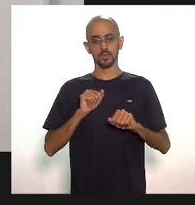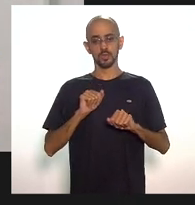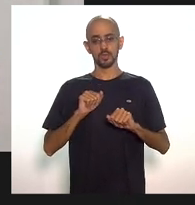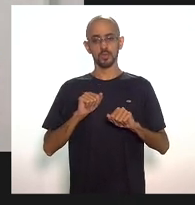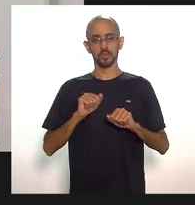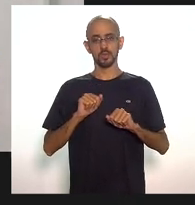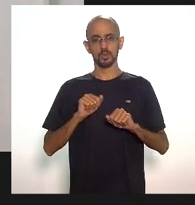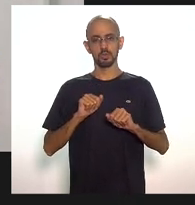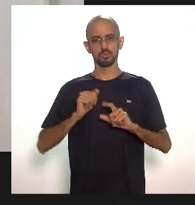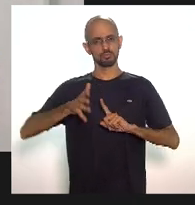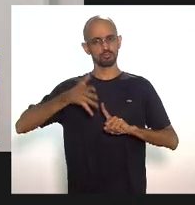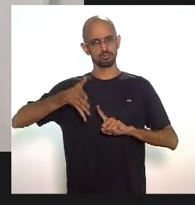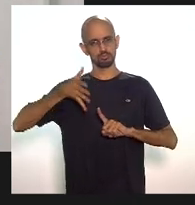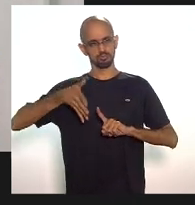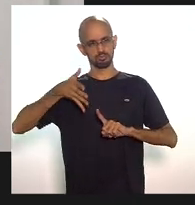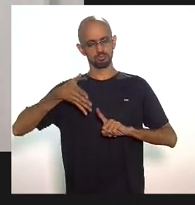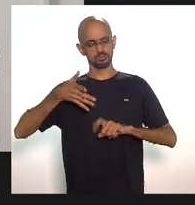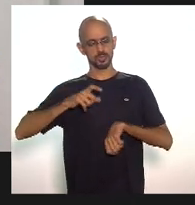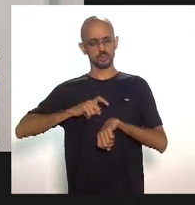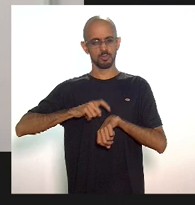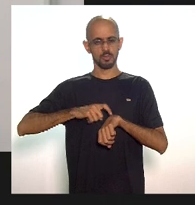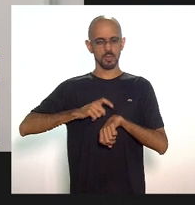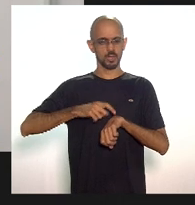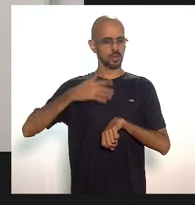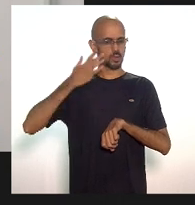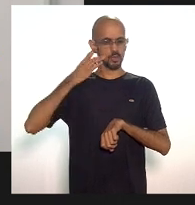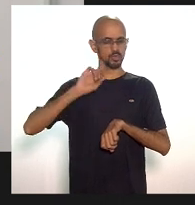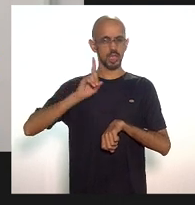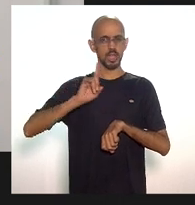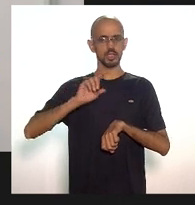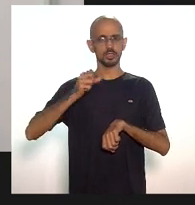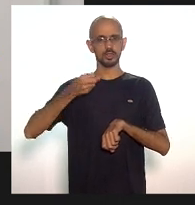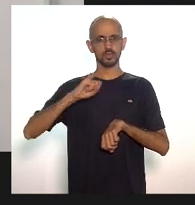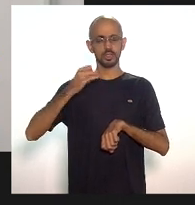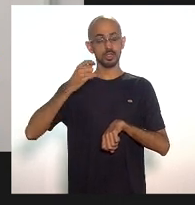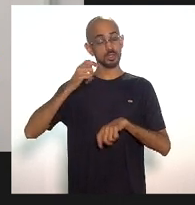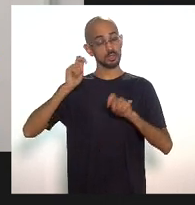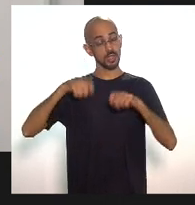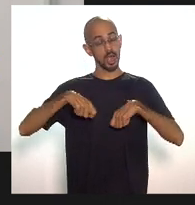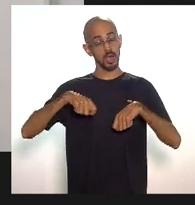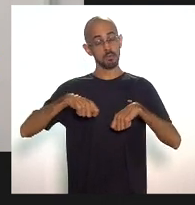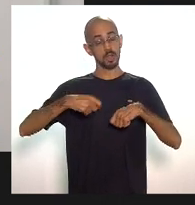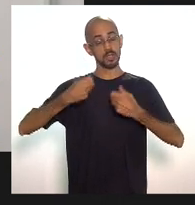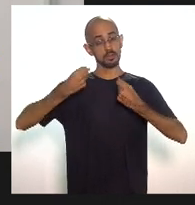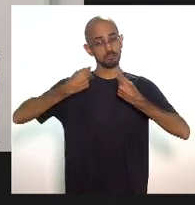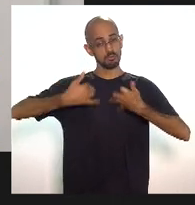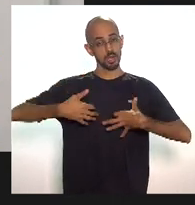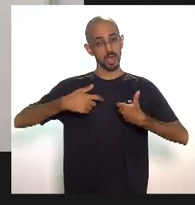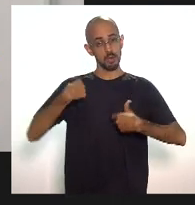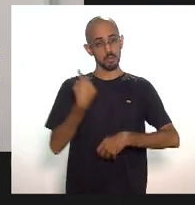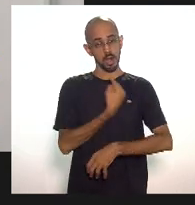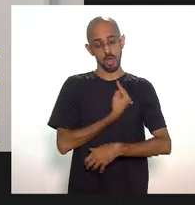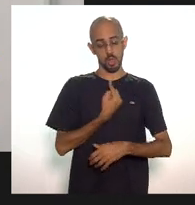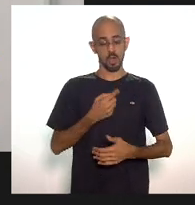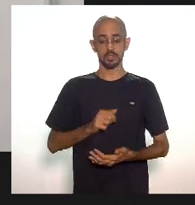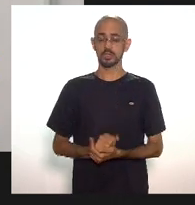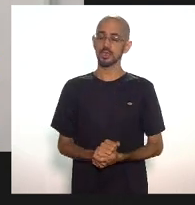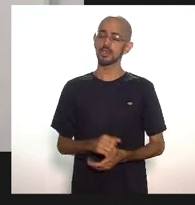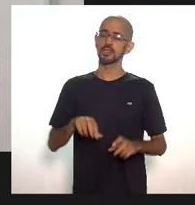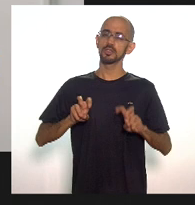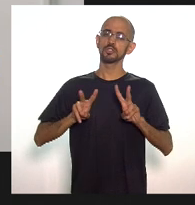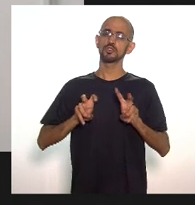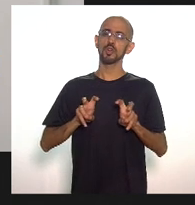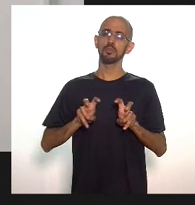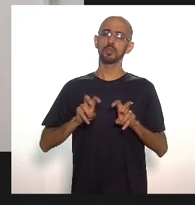não sei se vocês conseguiriam, né, nos esclarecer em algumas questões, né, em relação